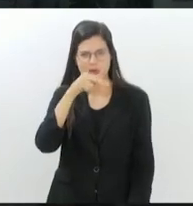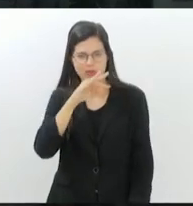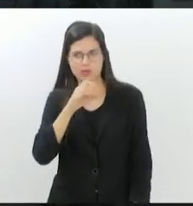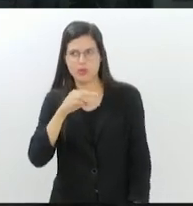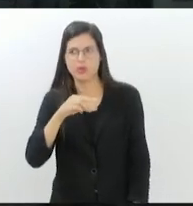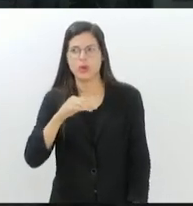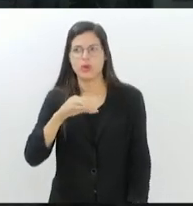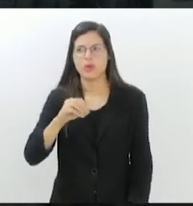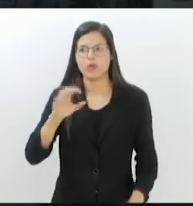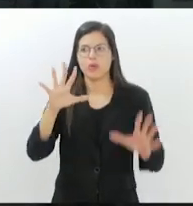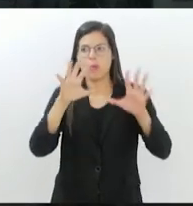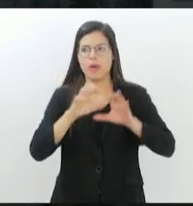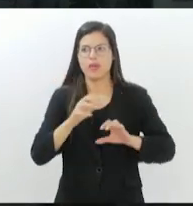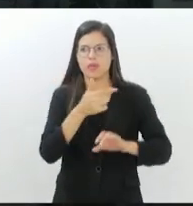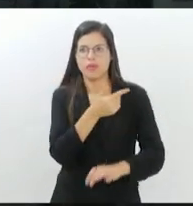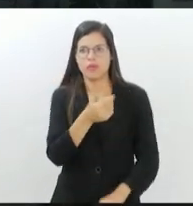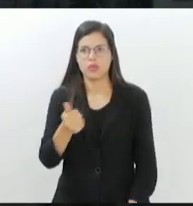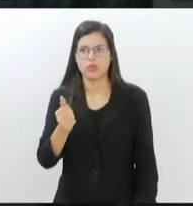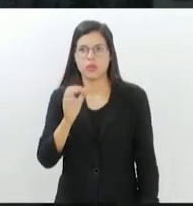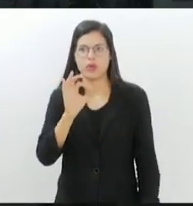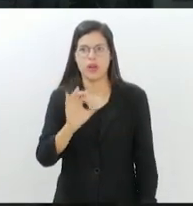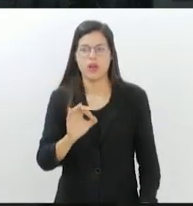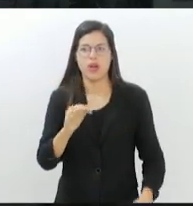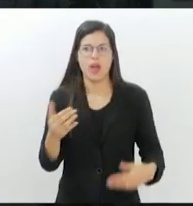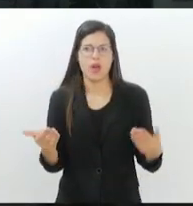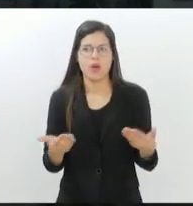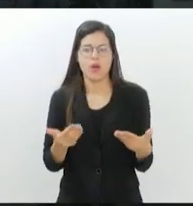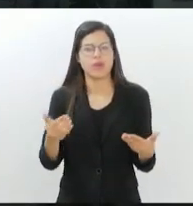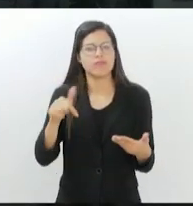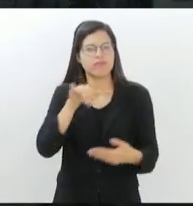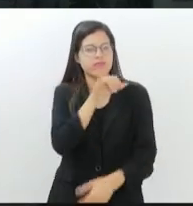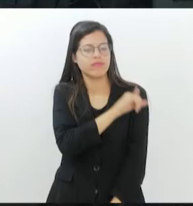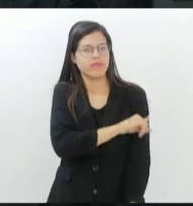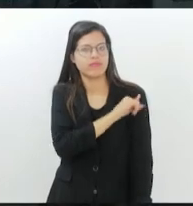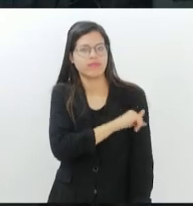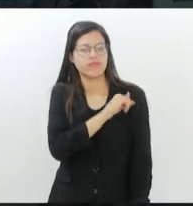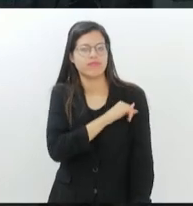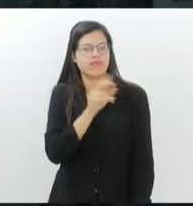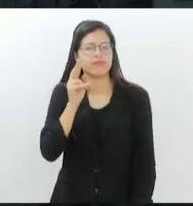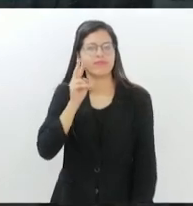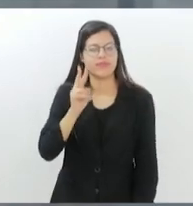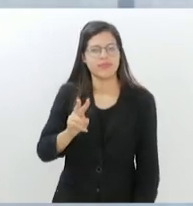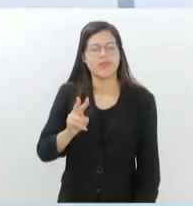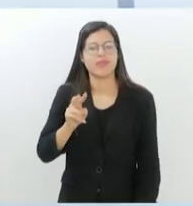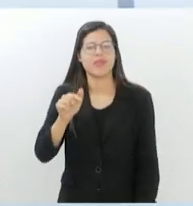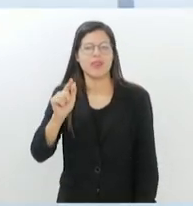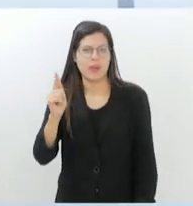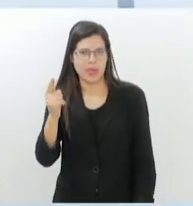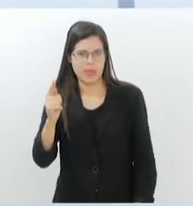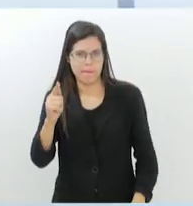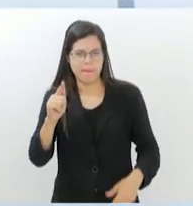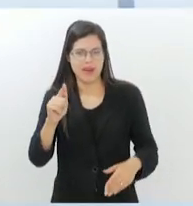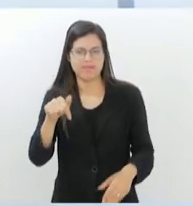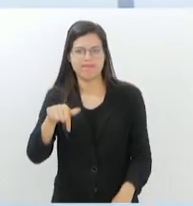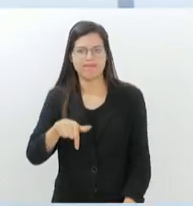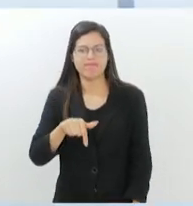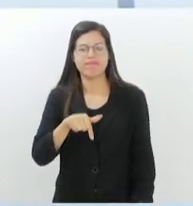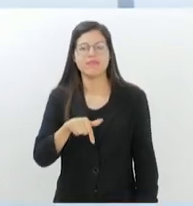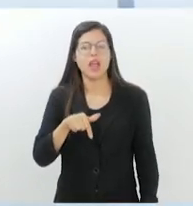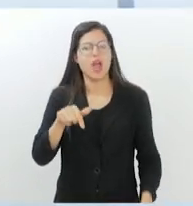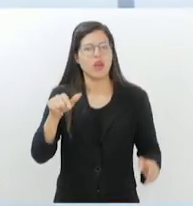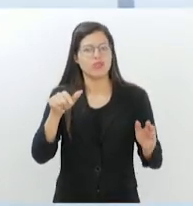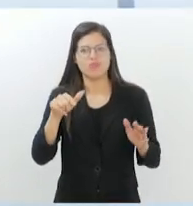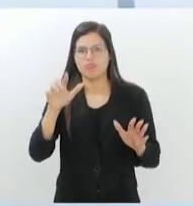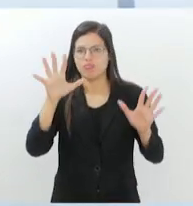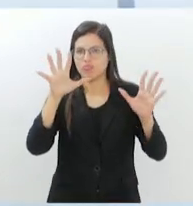graus. Nesse momento, vamos ver agora como está o tempo aqui no Rio. Você vê imagens aí da Baía de Guanabara, o tempo amanheceu com sol, sem